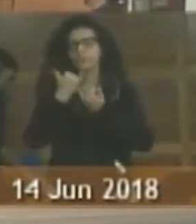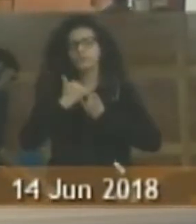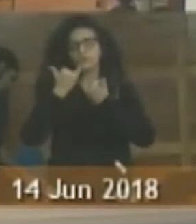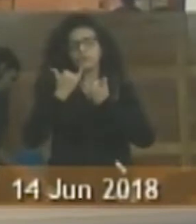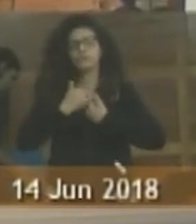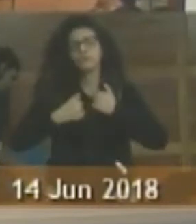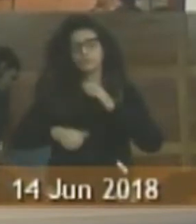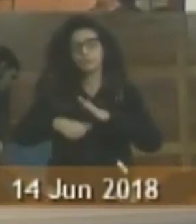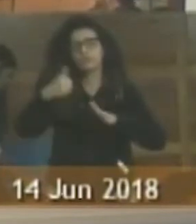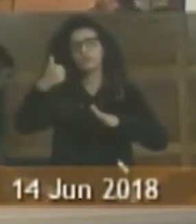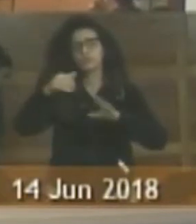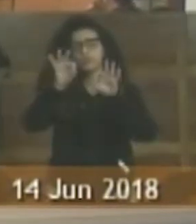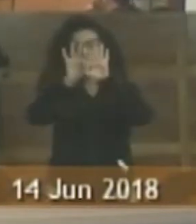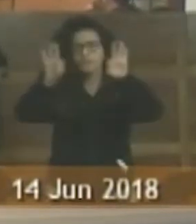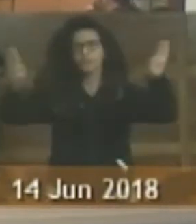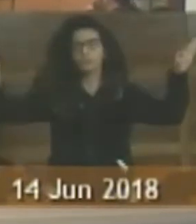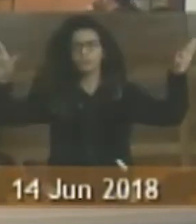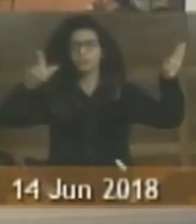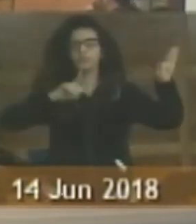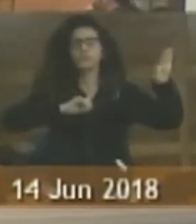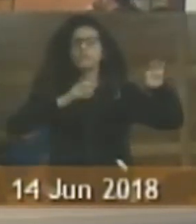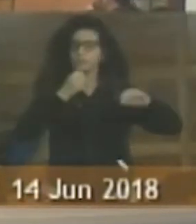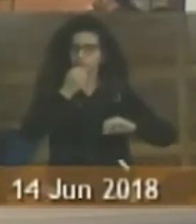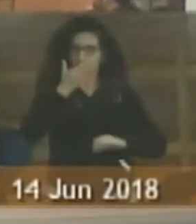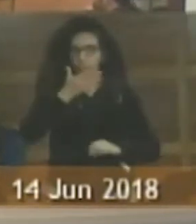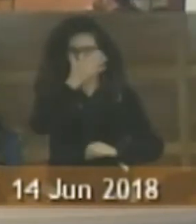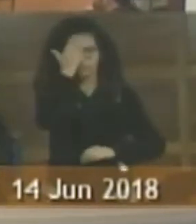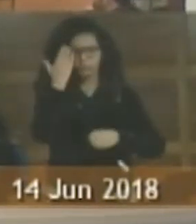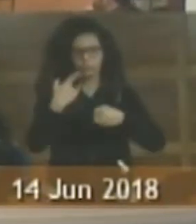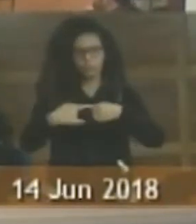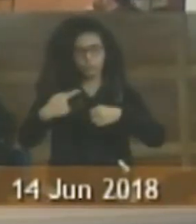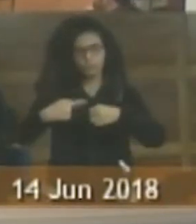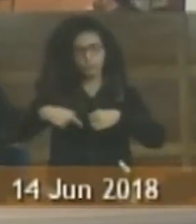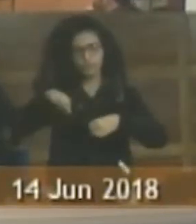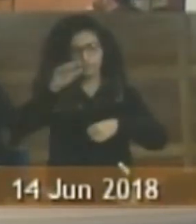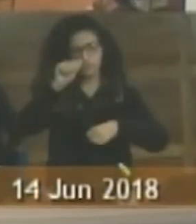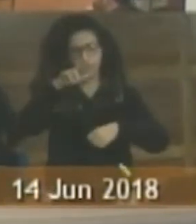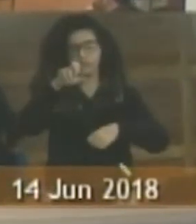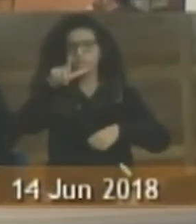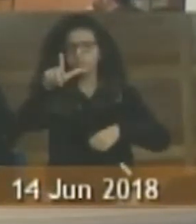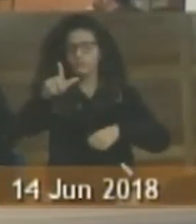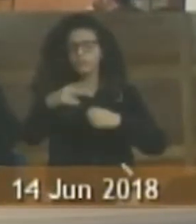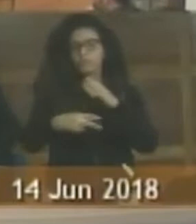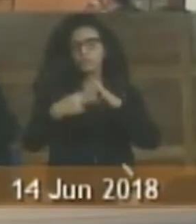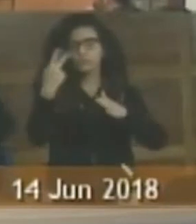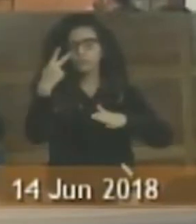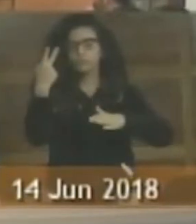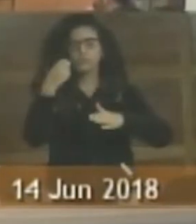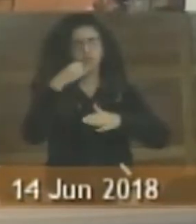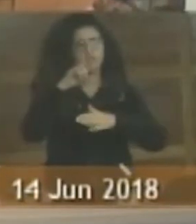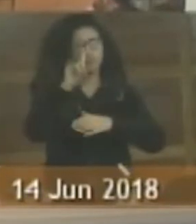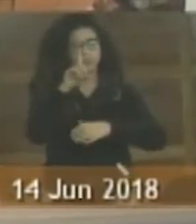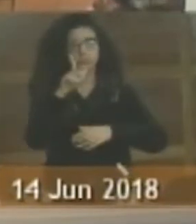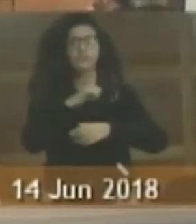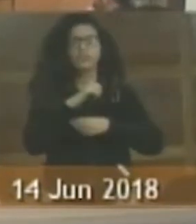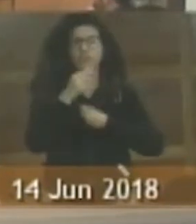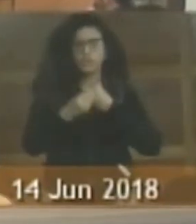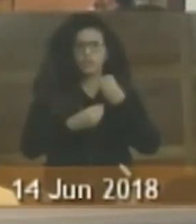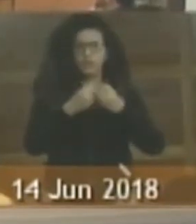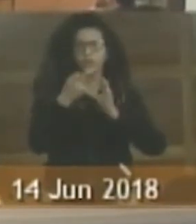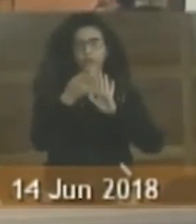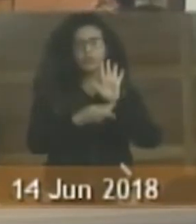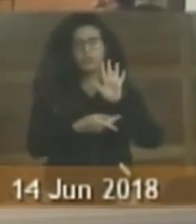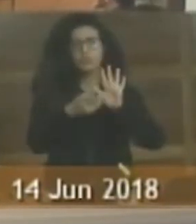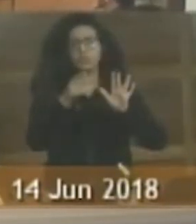informações. 1. O cabeamento existente atende com eficiência os moradores do bairro Itanema? 2. Em caso negativo, existe plano de expansão para melhoria